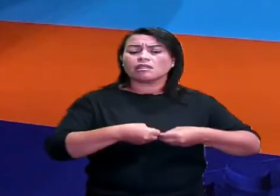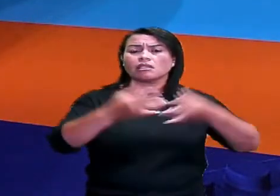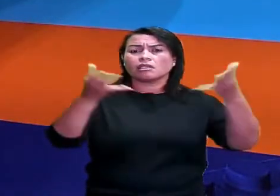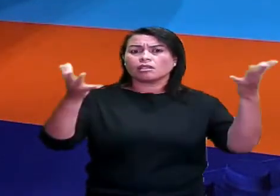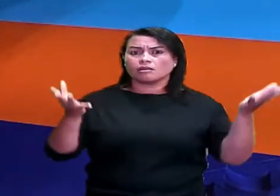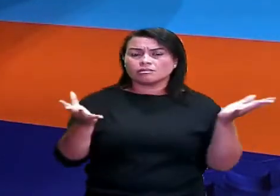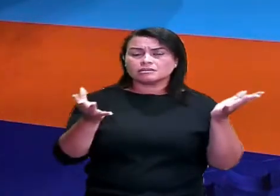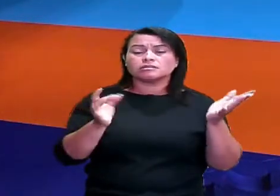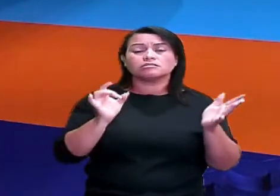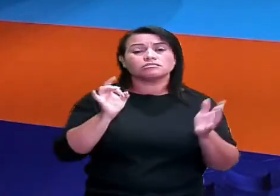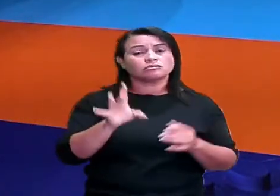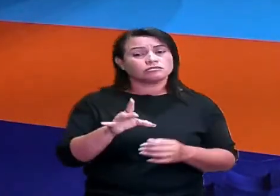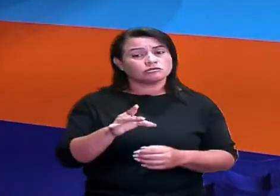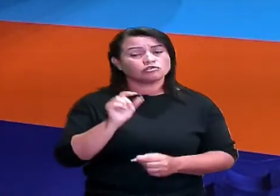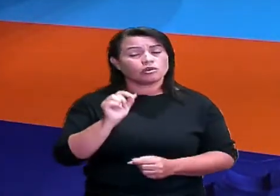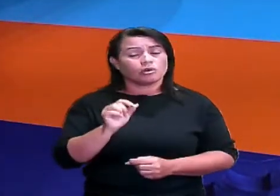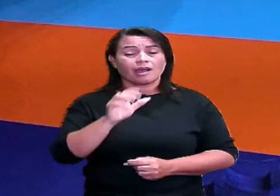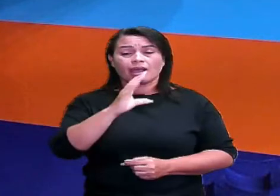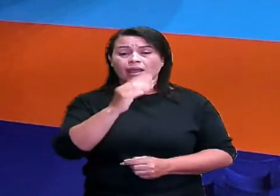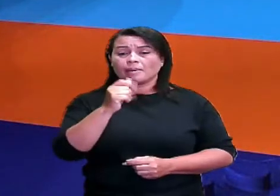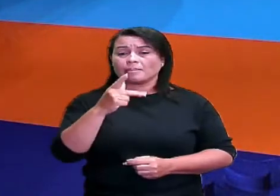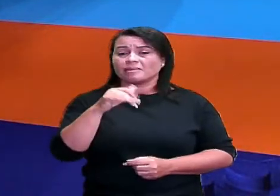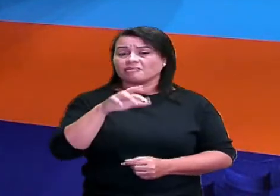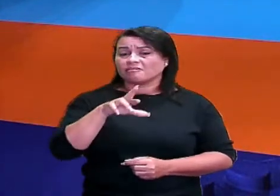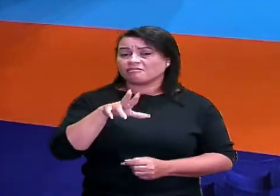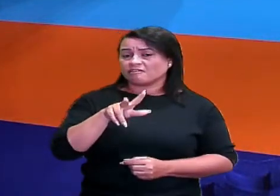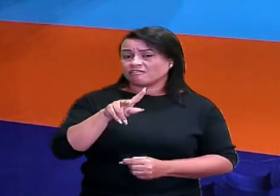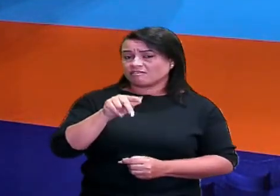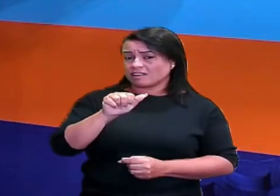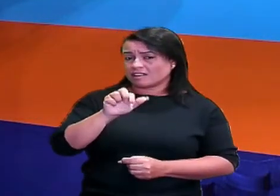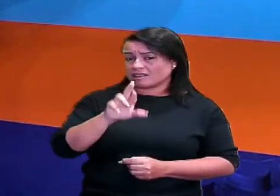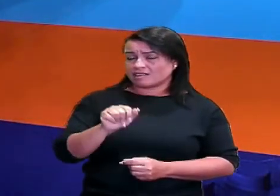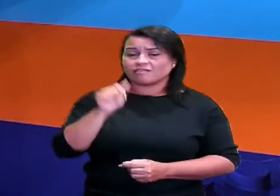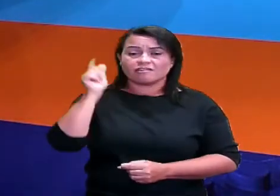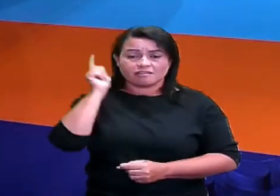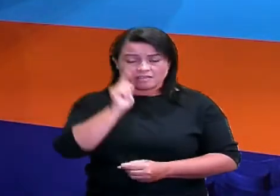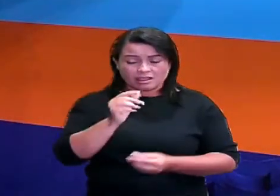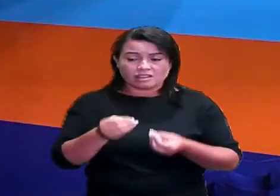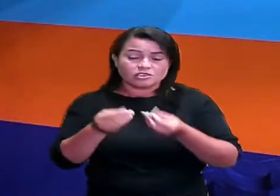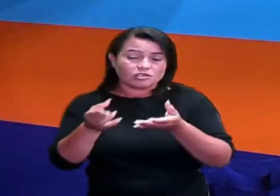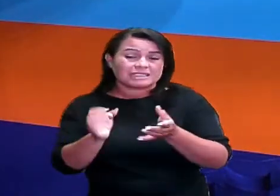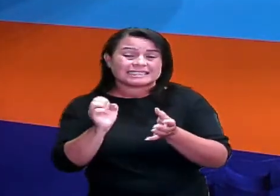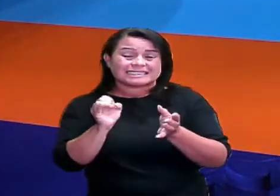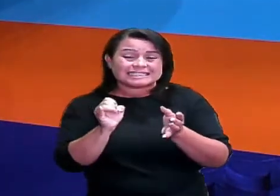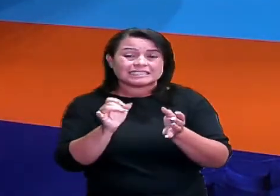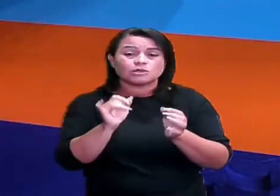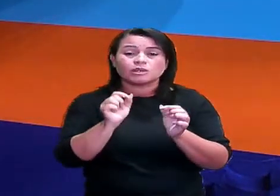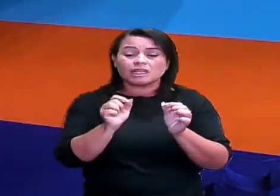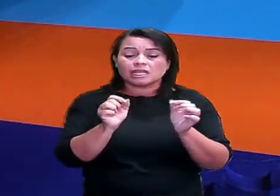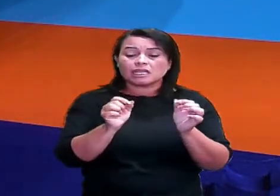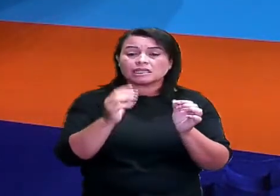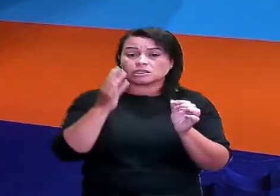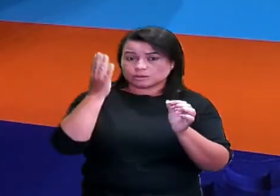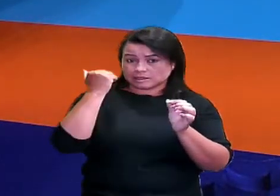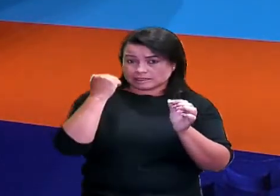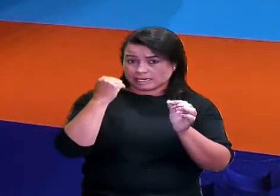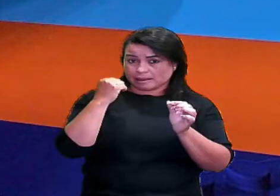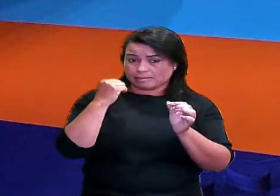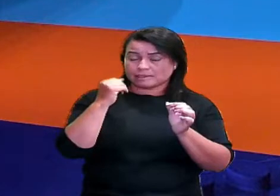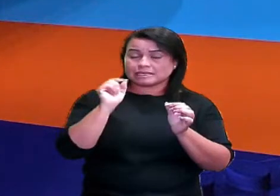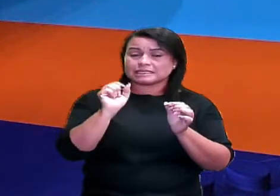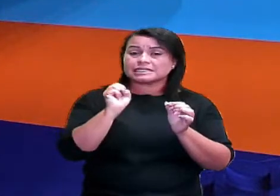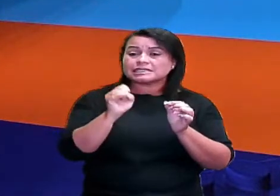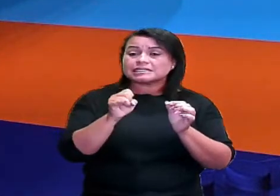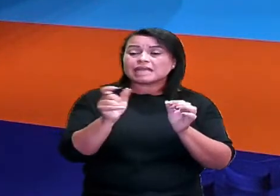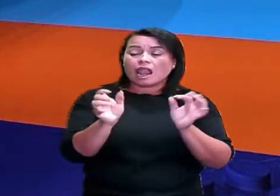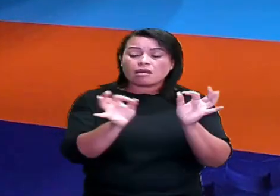só receberá o que está escrito se encaixar todas as sílabas nos lugares certos. Então, a capivara só saberá se as sílabas